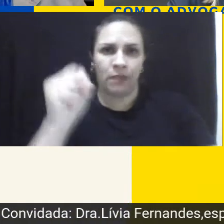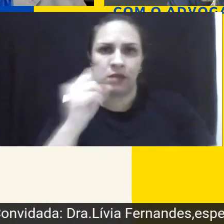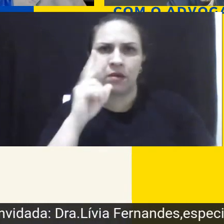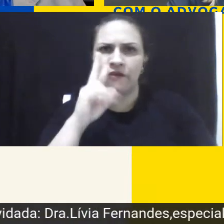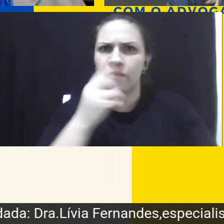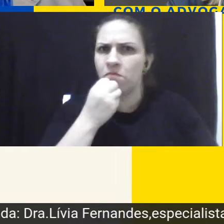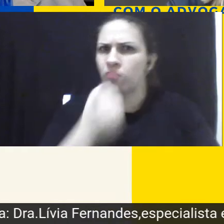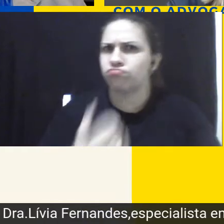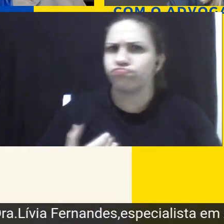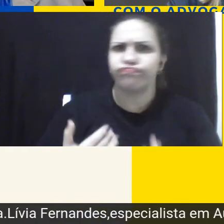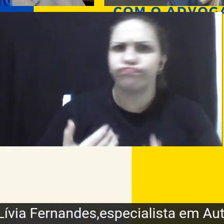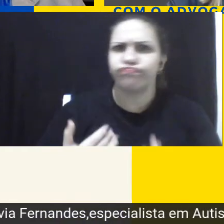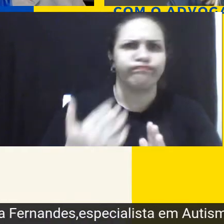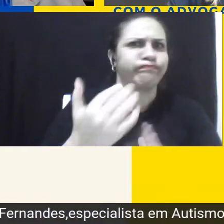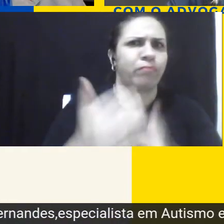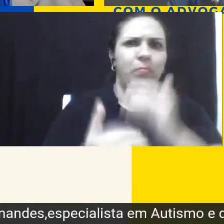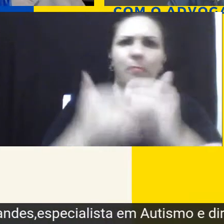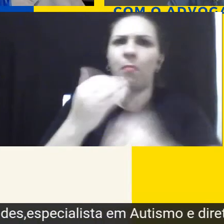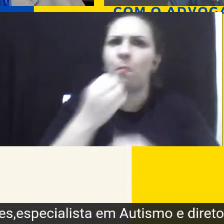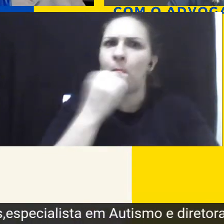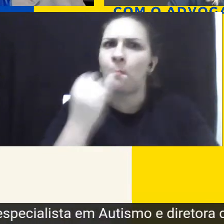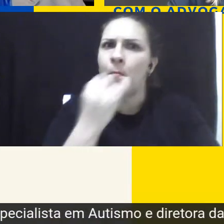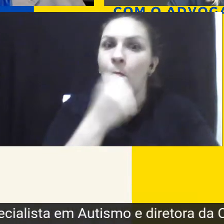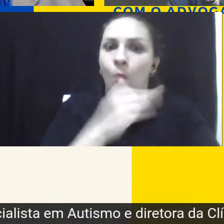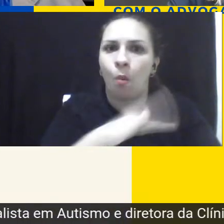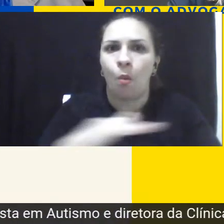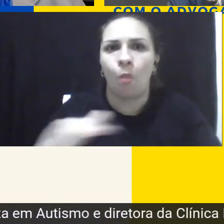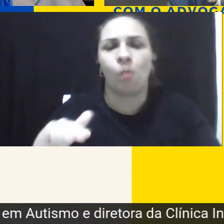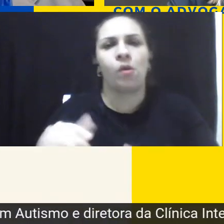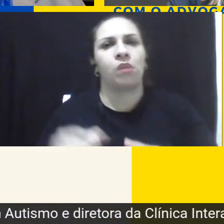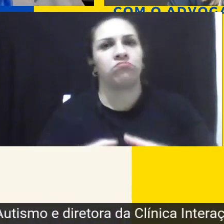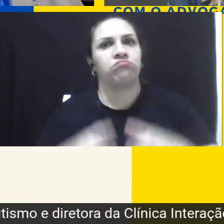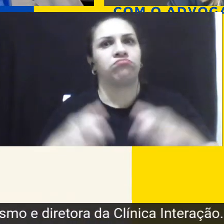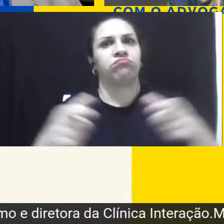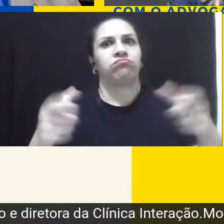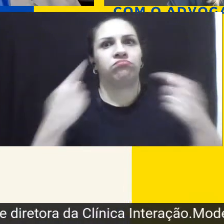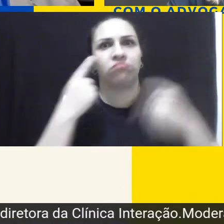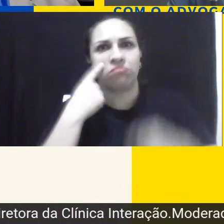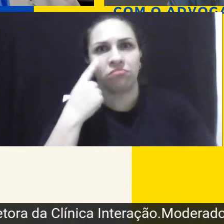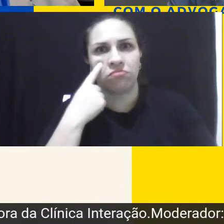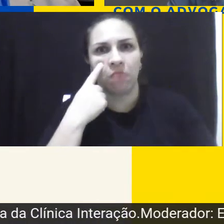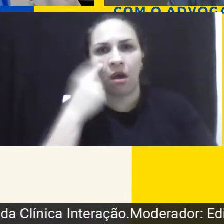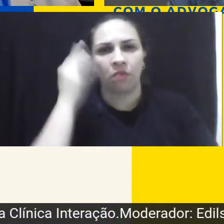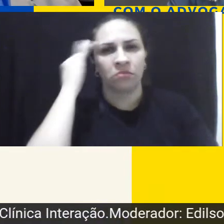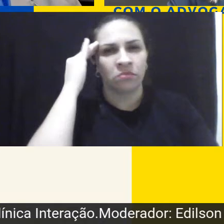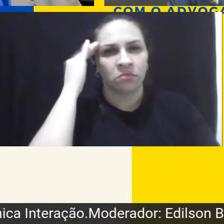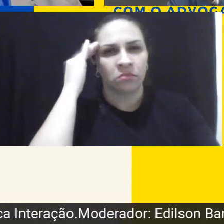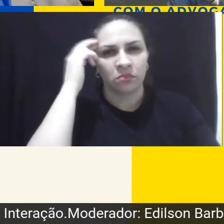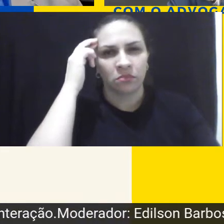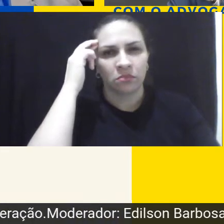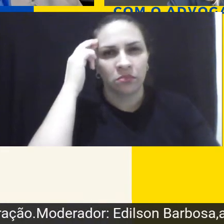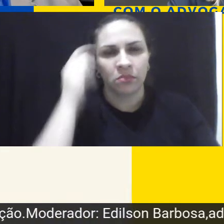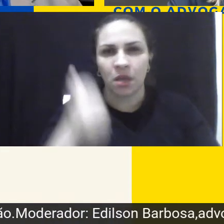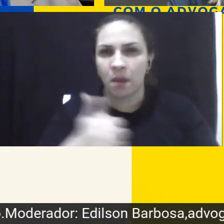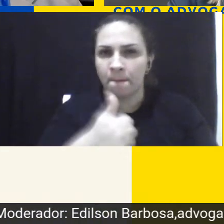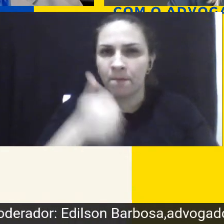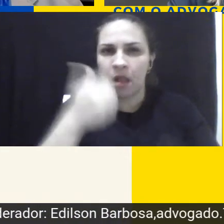muito importante nas crianças, um aumento de atenção e concentração, uma melhora